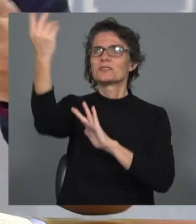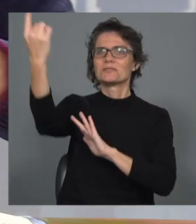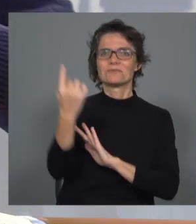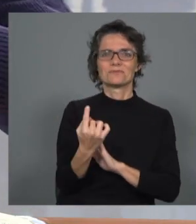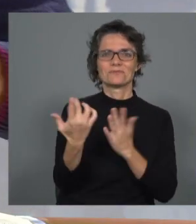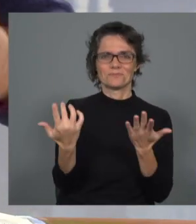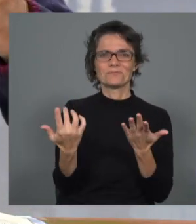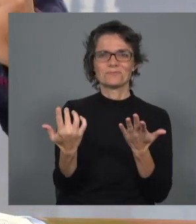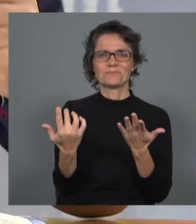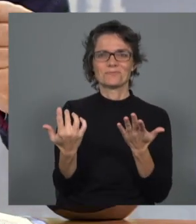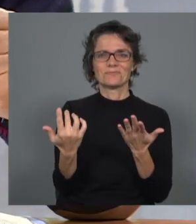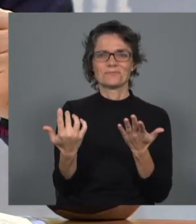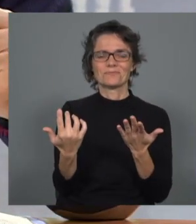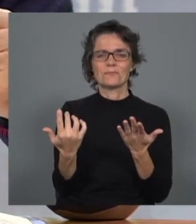Israel.